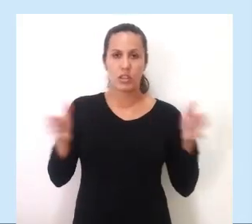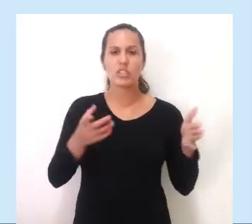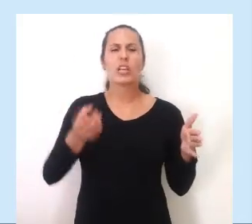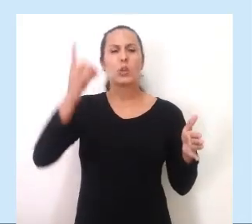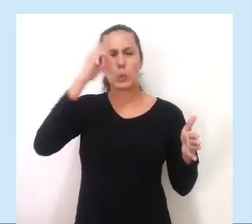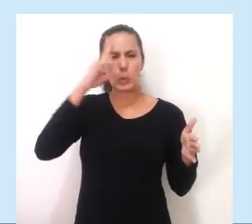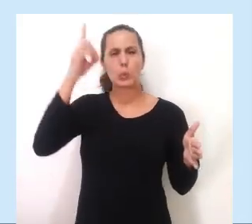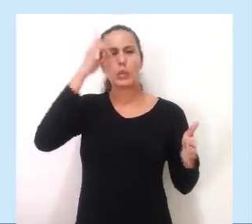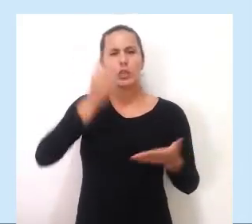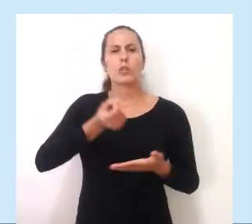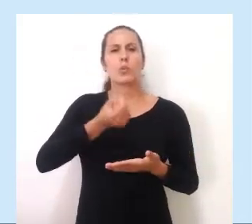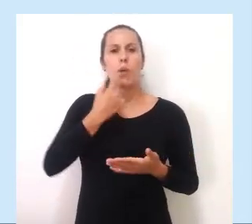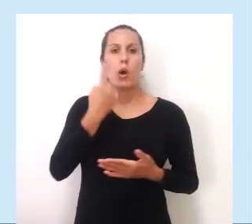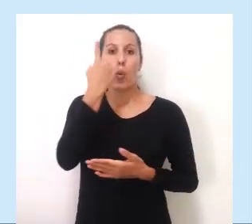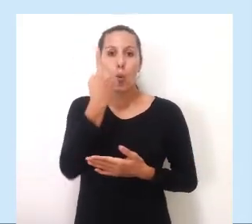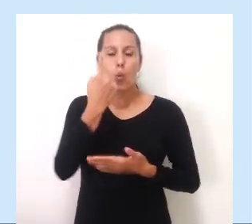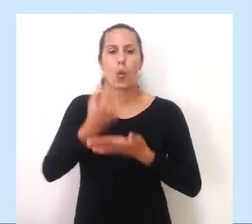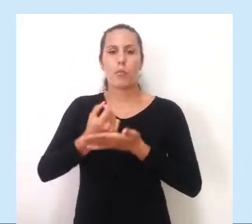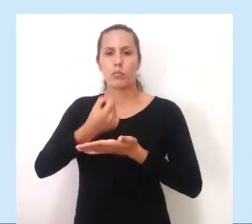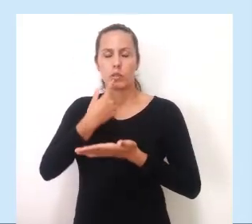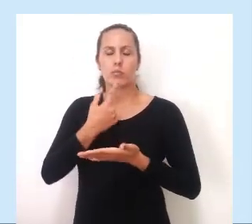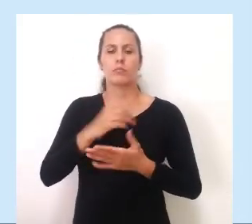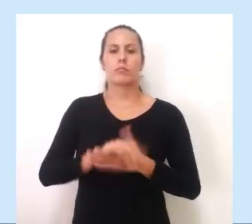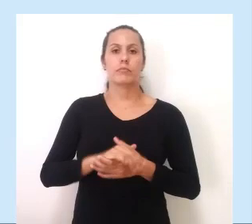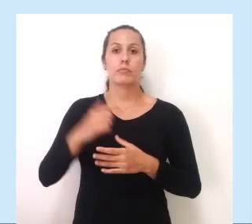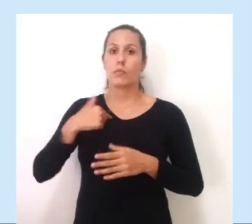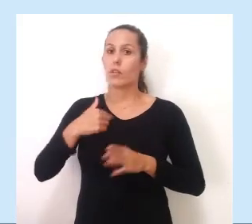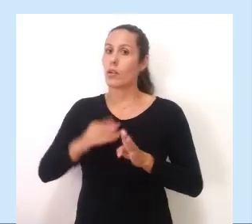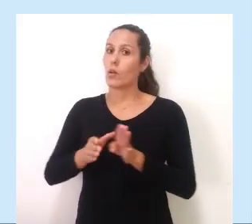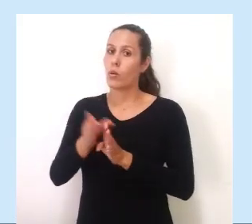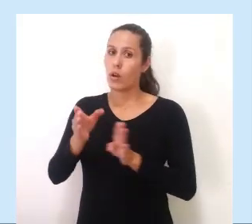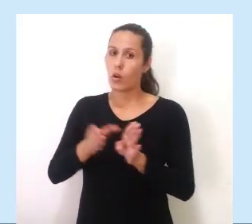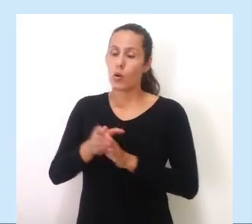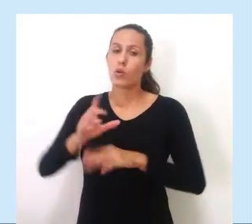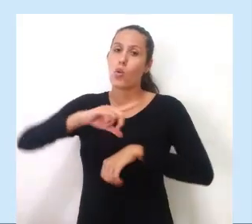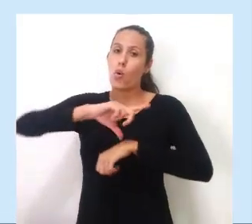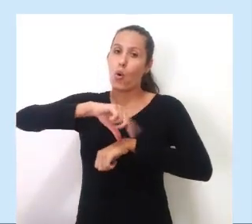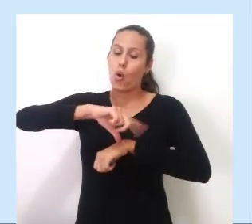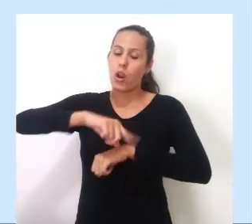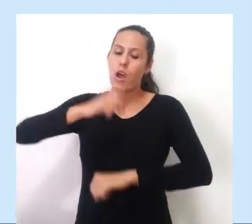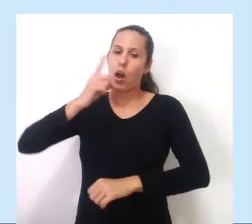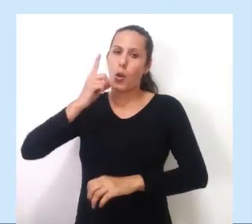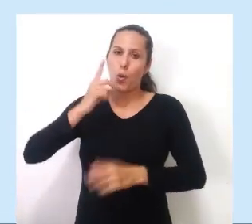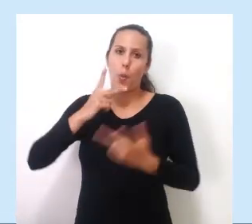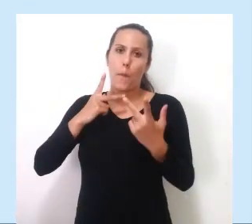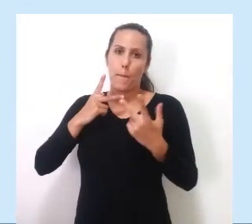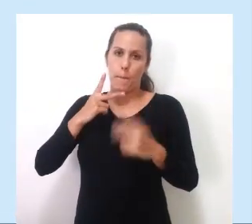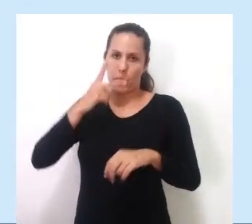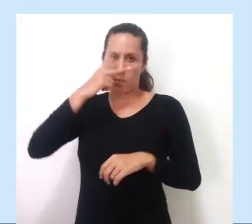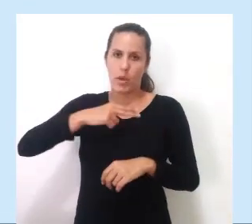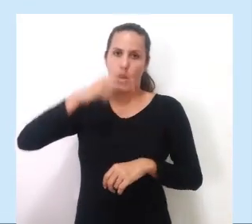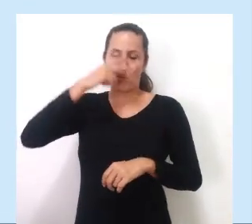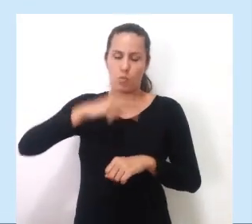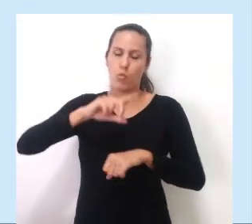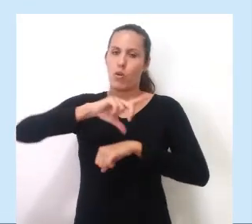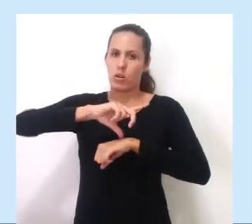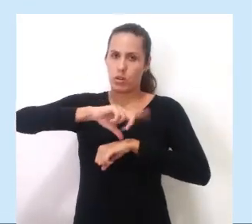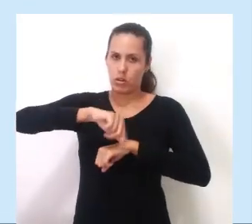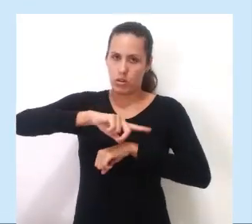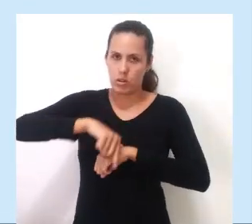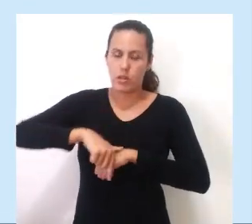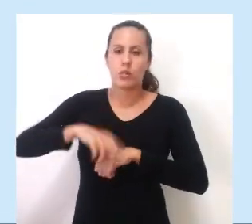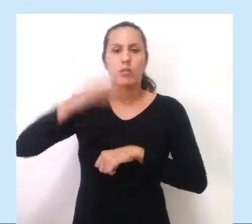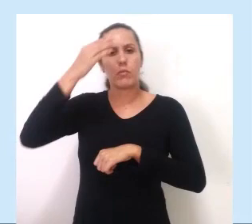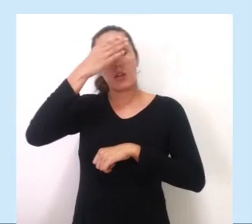21 dias, você vai tomar todos os dias a pílula. Geralmente, aconselho no mesmo horário,